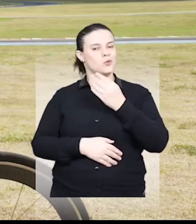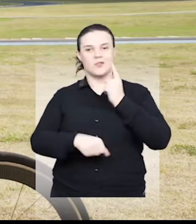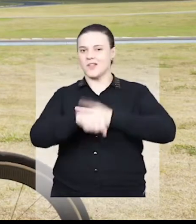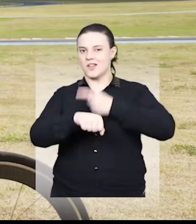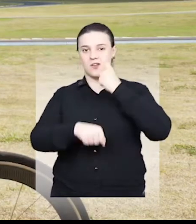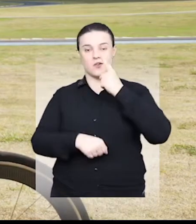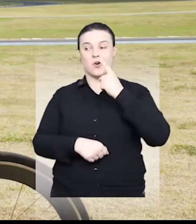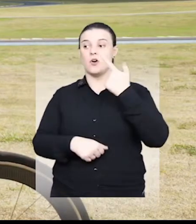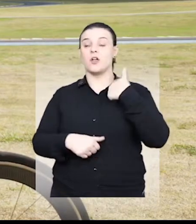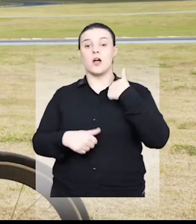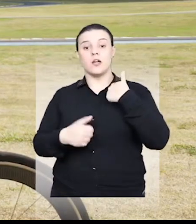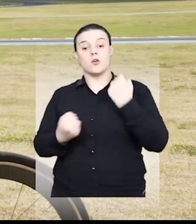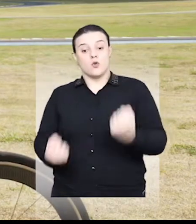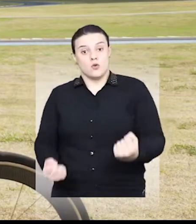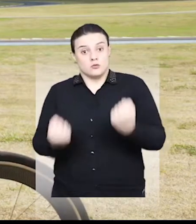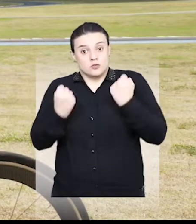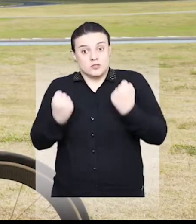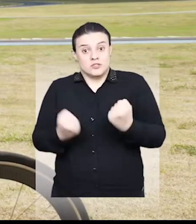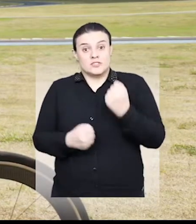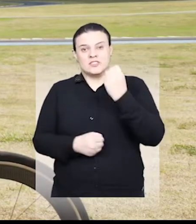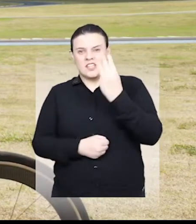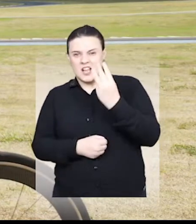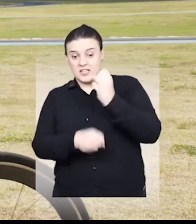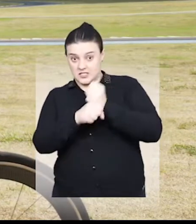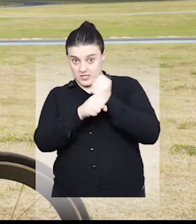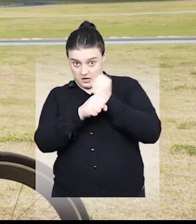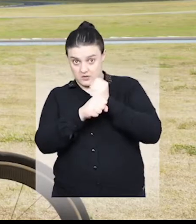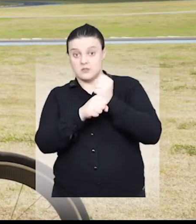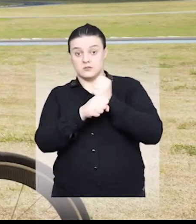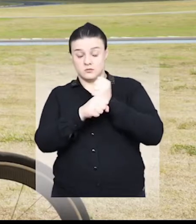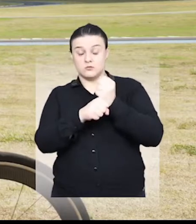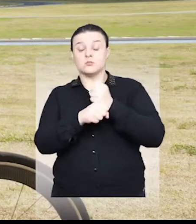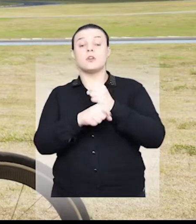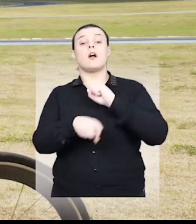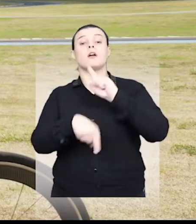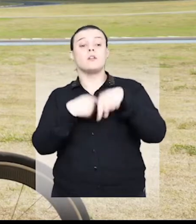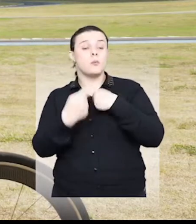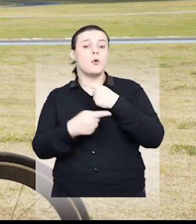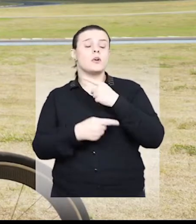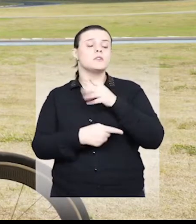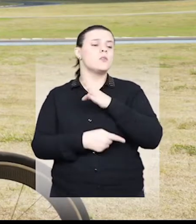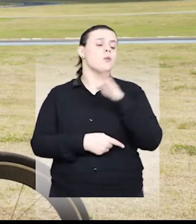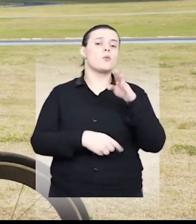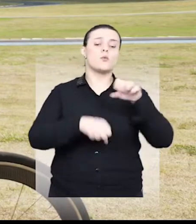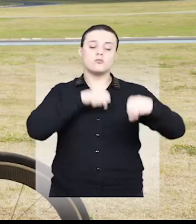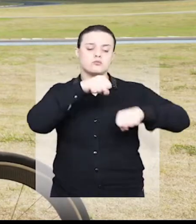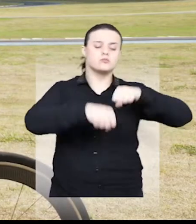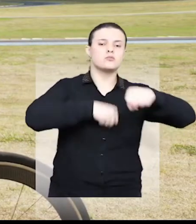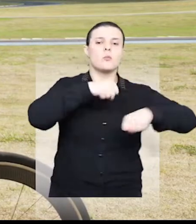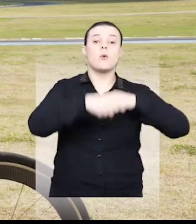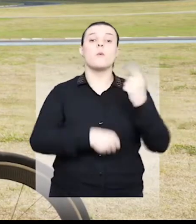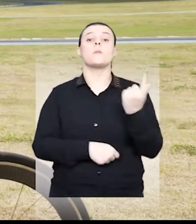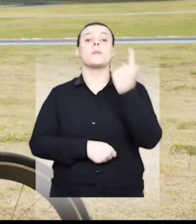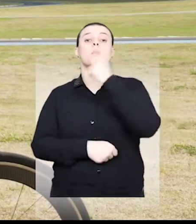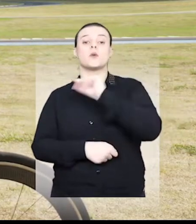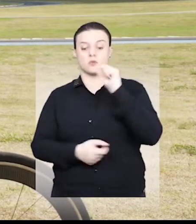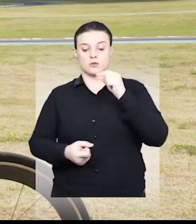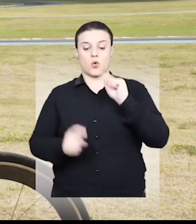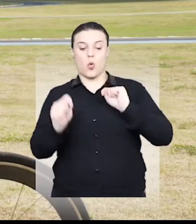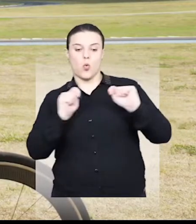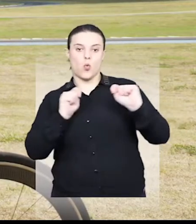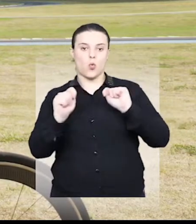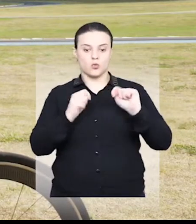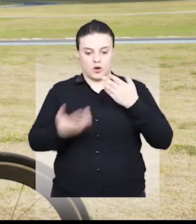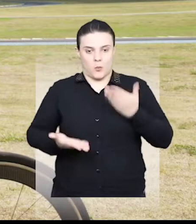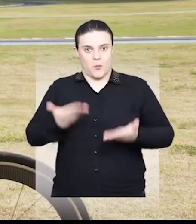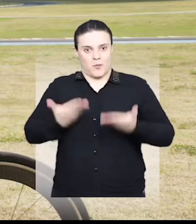cara. Fiquei no levantamento de peso por 3 anos e recorri ao ciclismo para estar